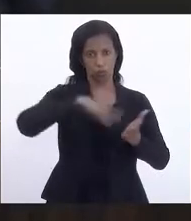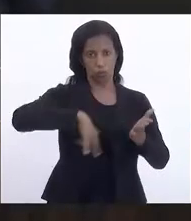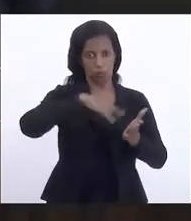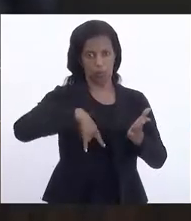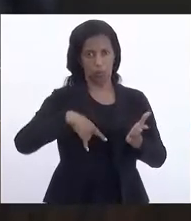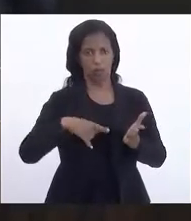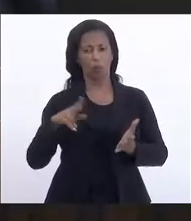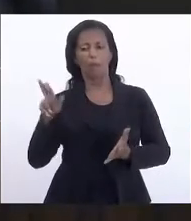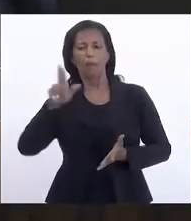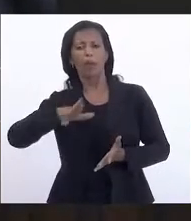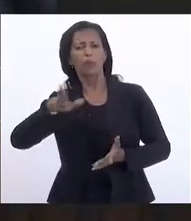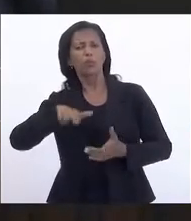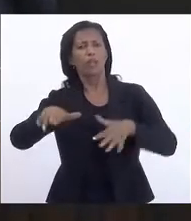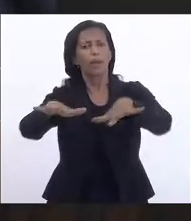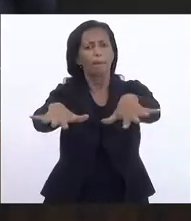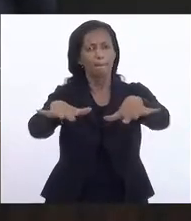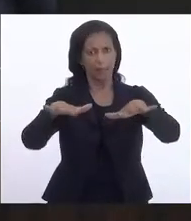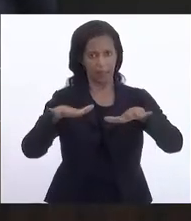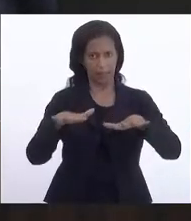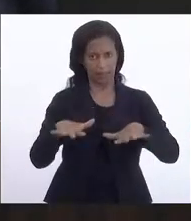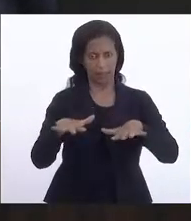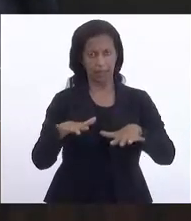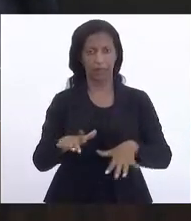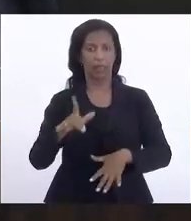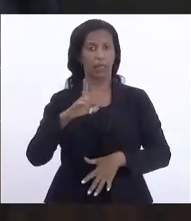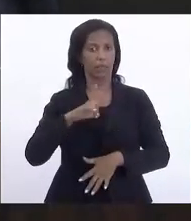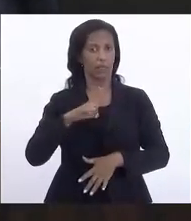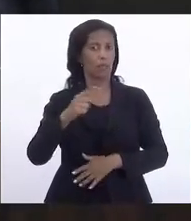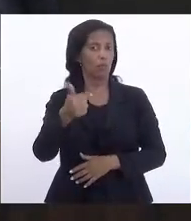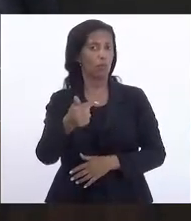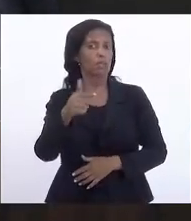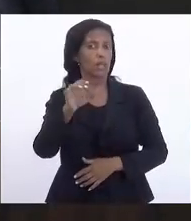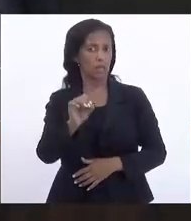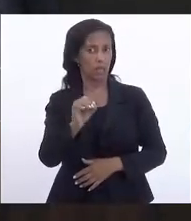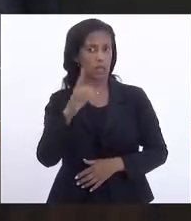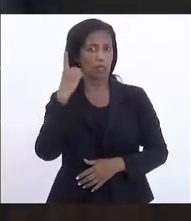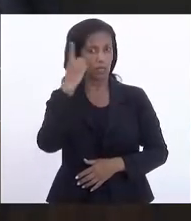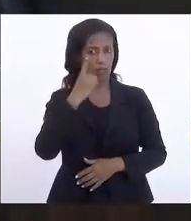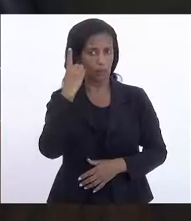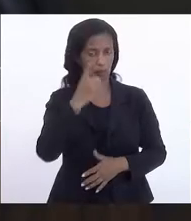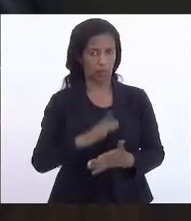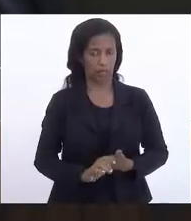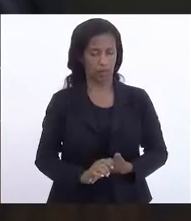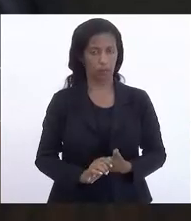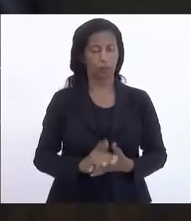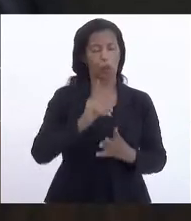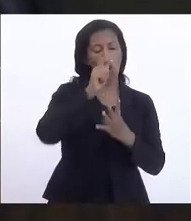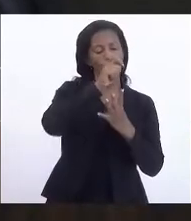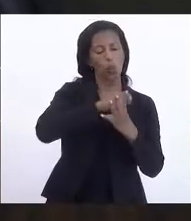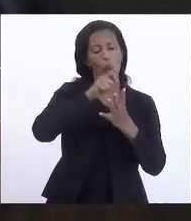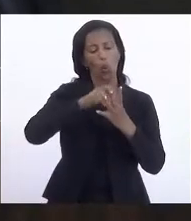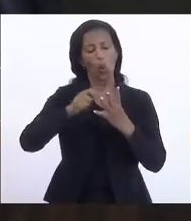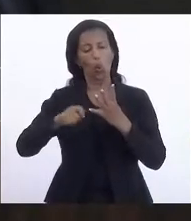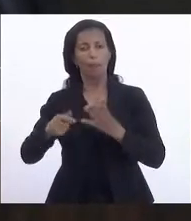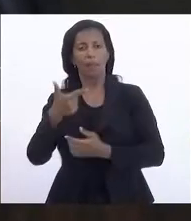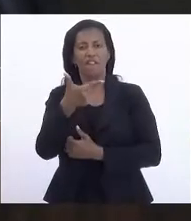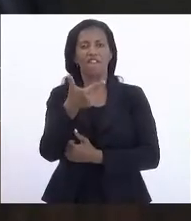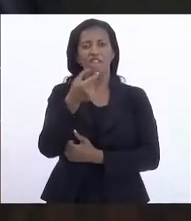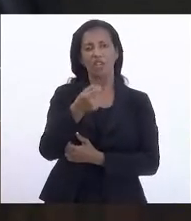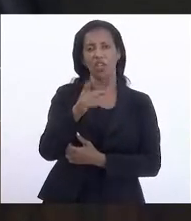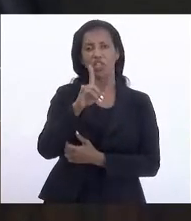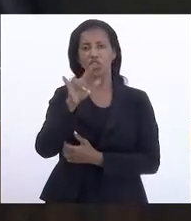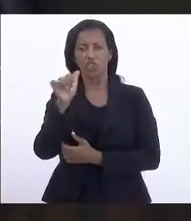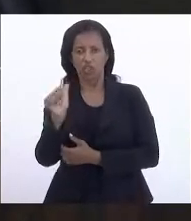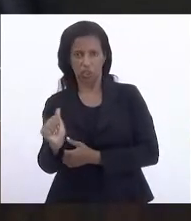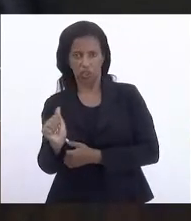um procedimento. Nós temos 70 deputados. Nós temos a cada mês 20 dias úteis, 21,